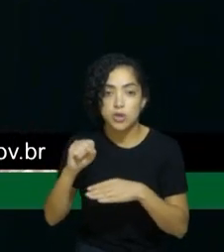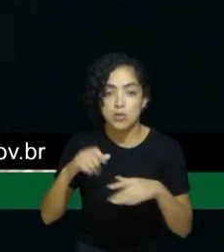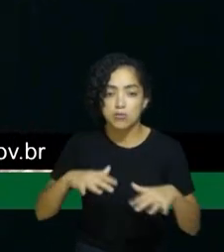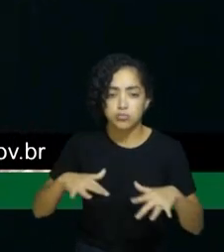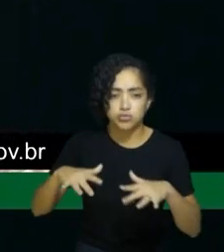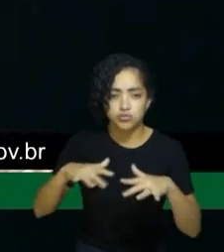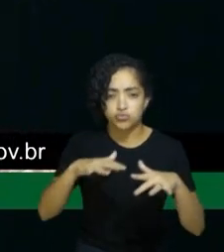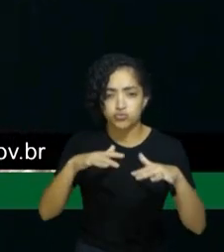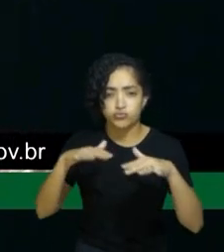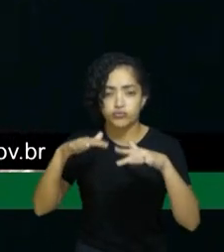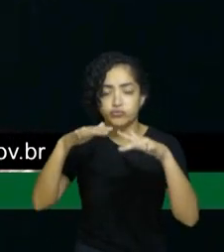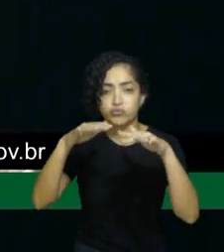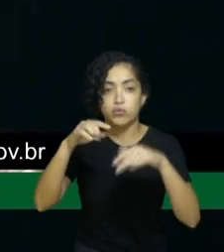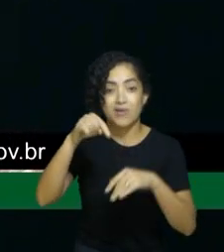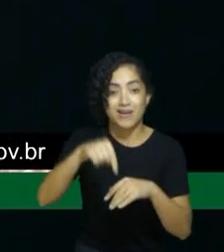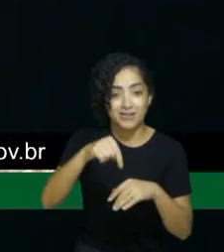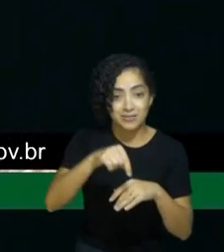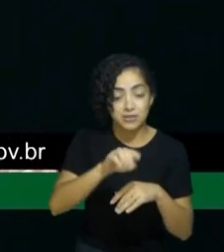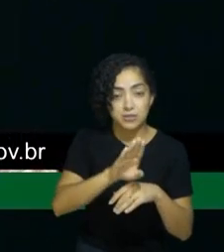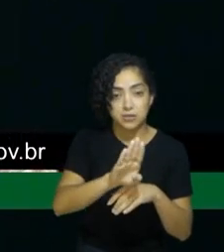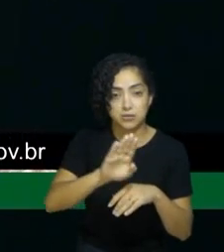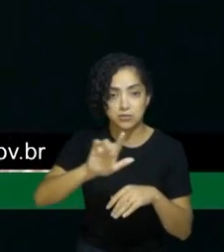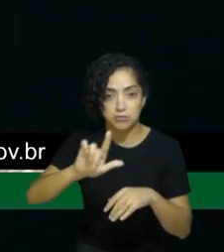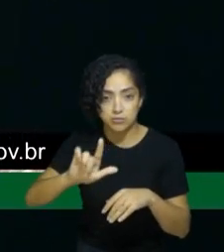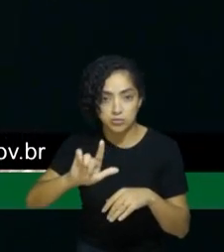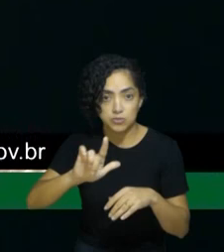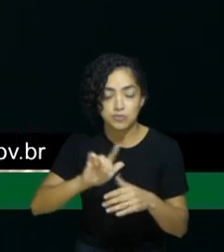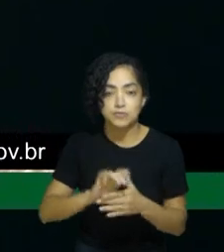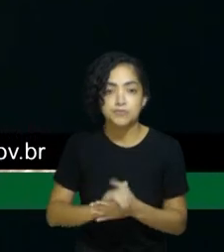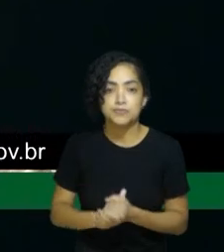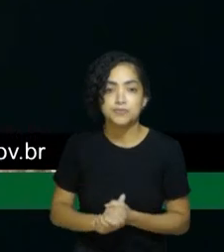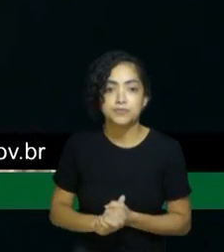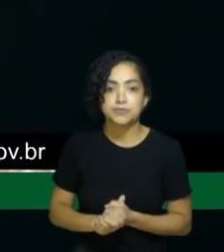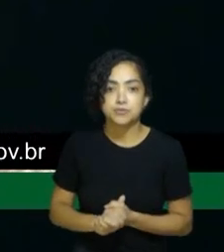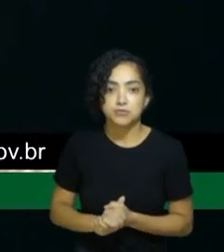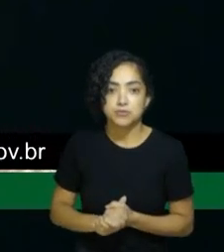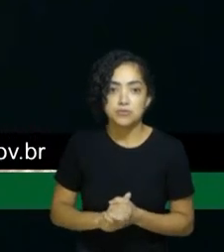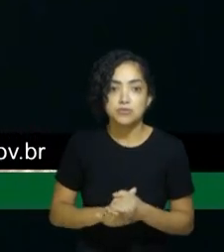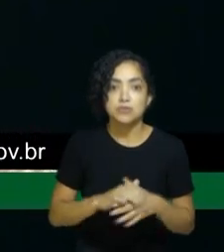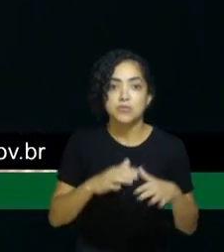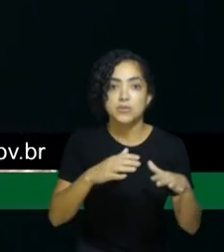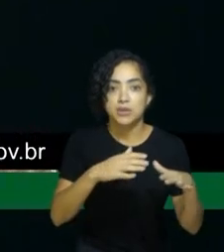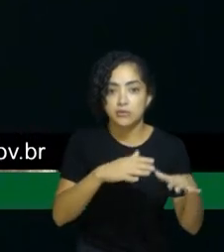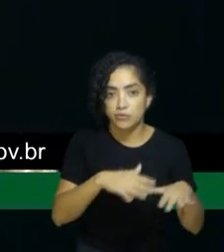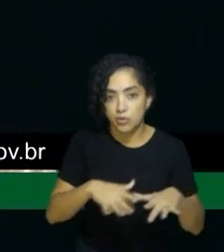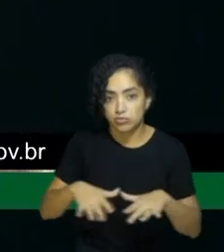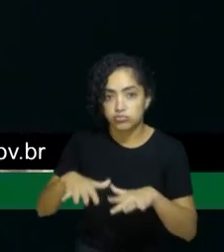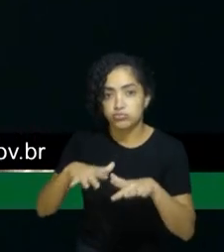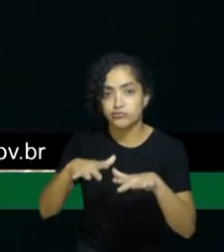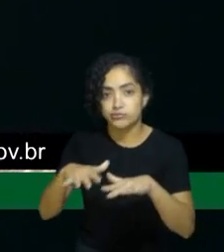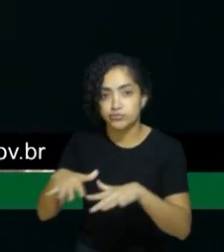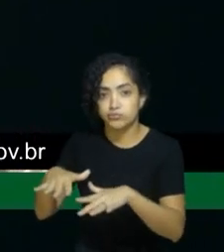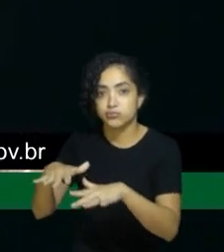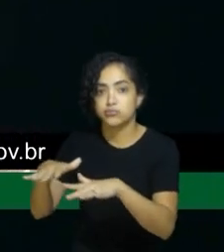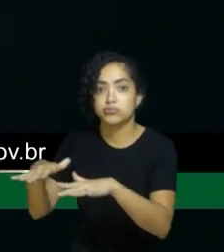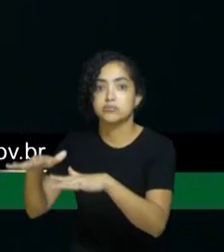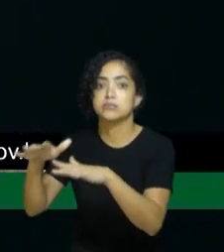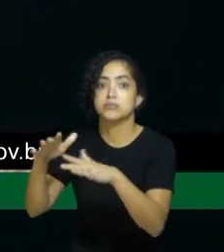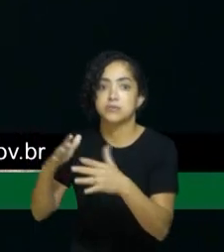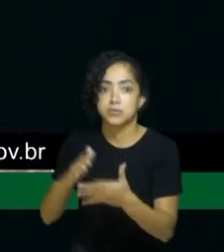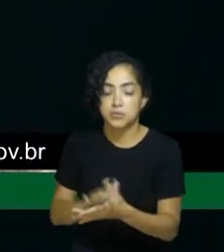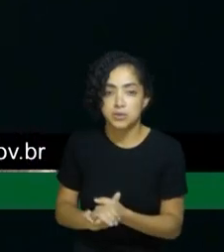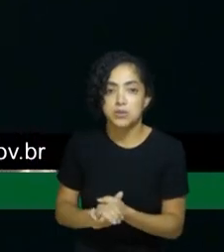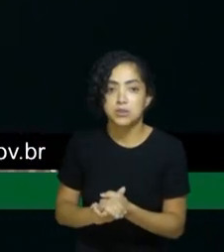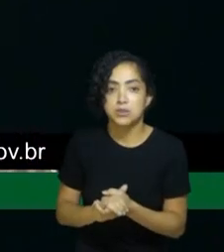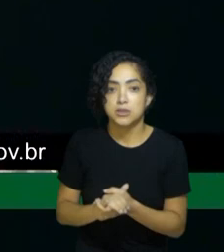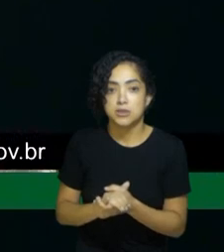em Blumenau um casal que foi arrastado pelas águas infelizmente sucumbiu